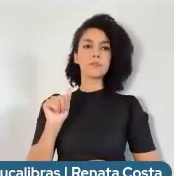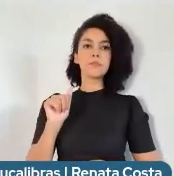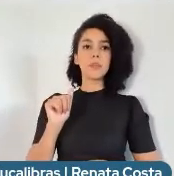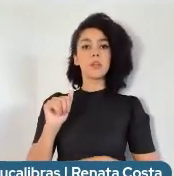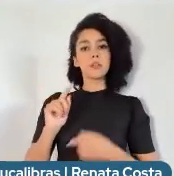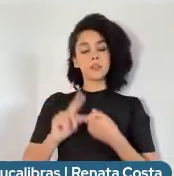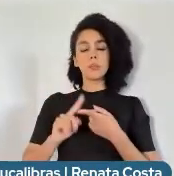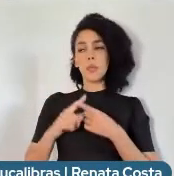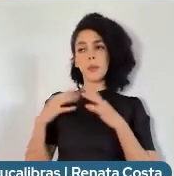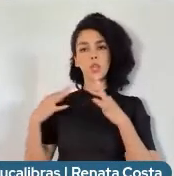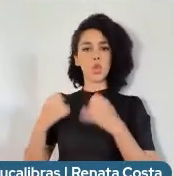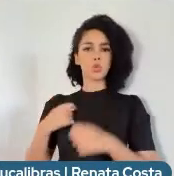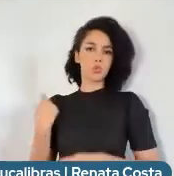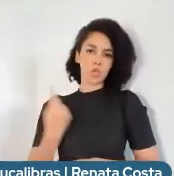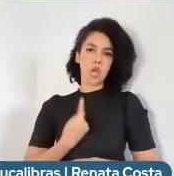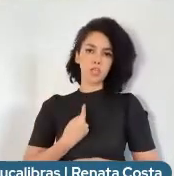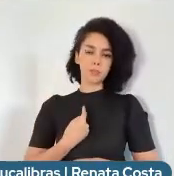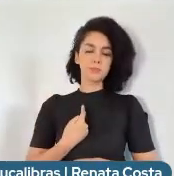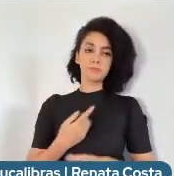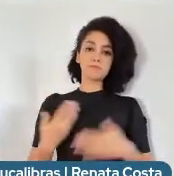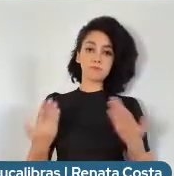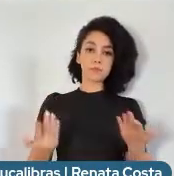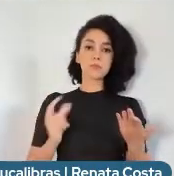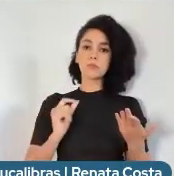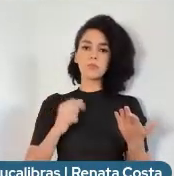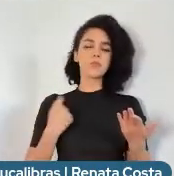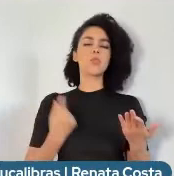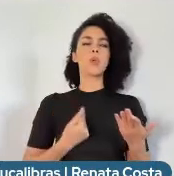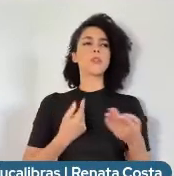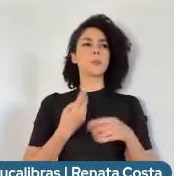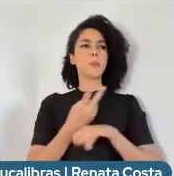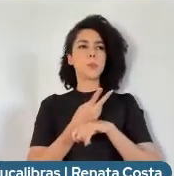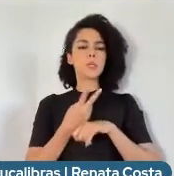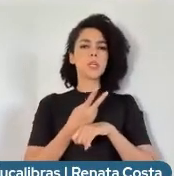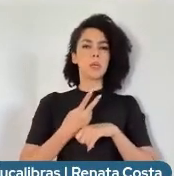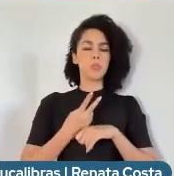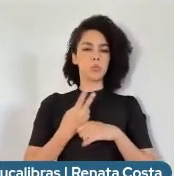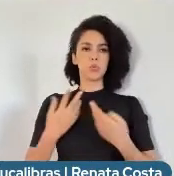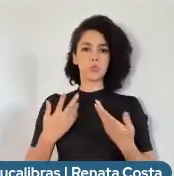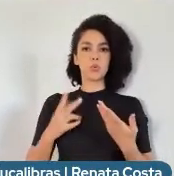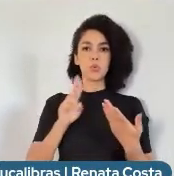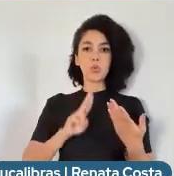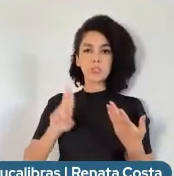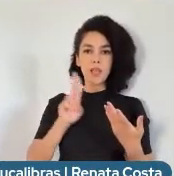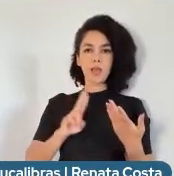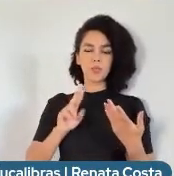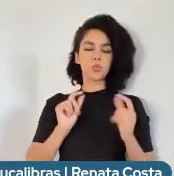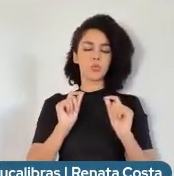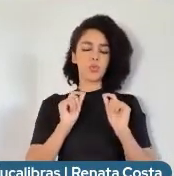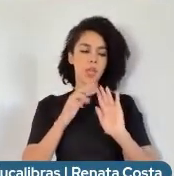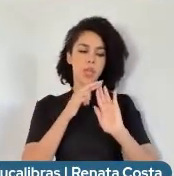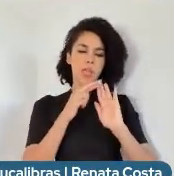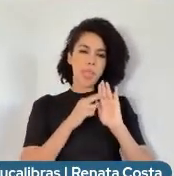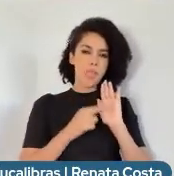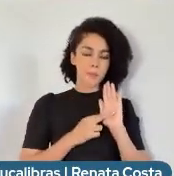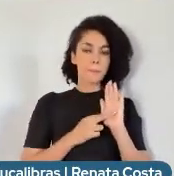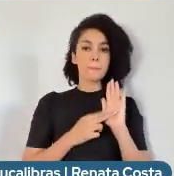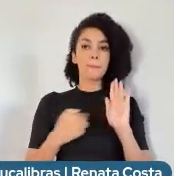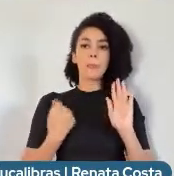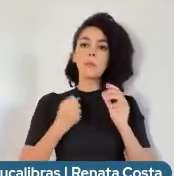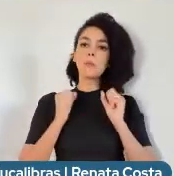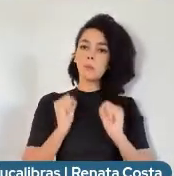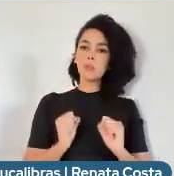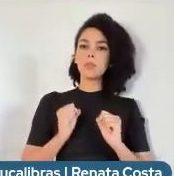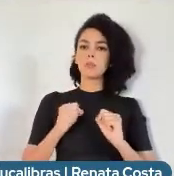consequentemente para todos nós. Então, o que nós buscamos através dessa regulamentação? A gente pôde construir